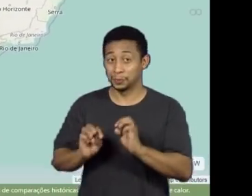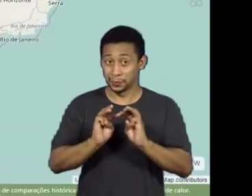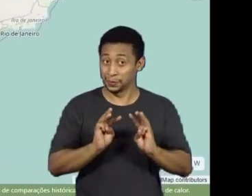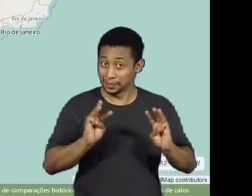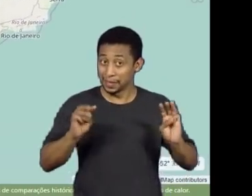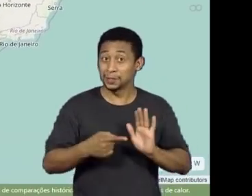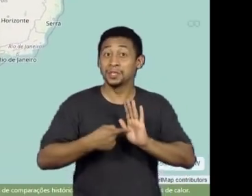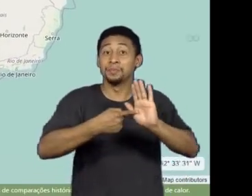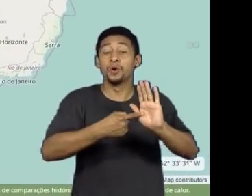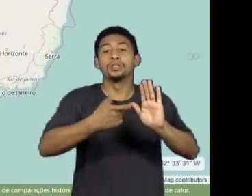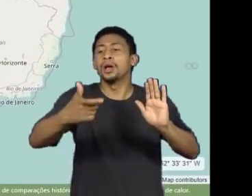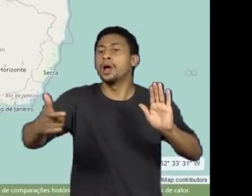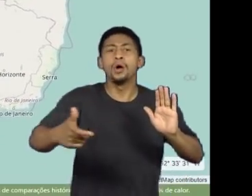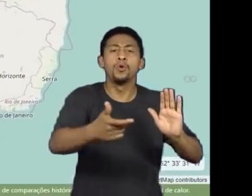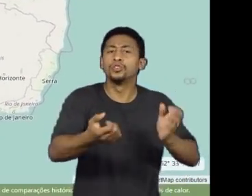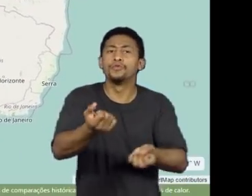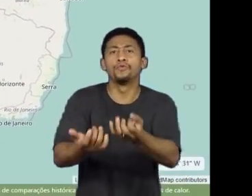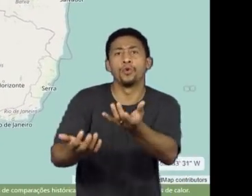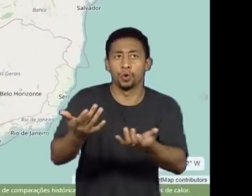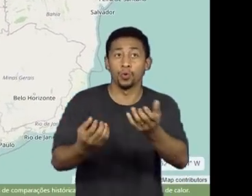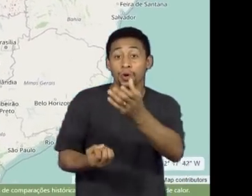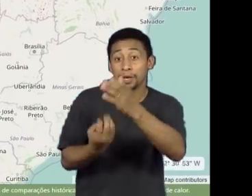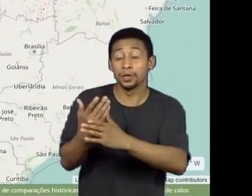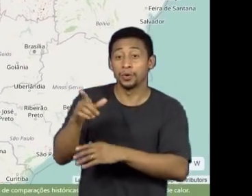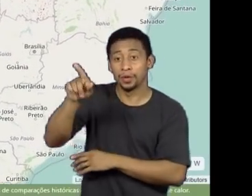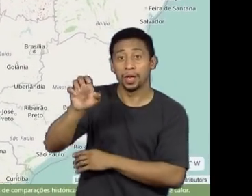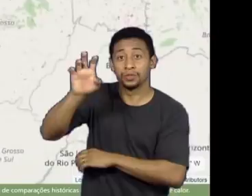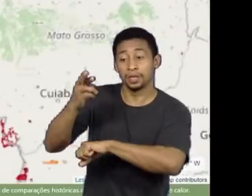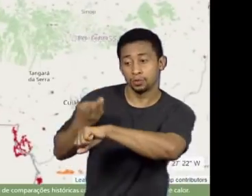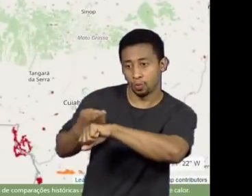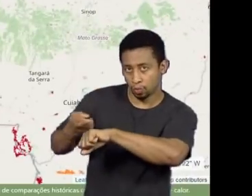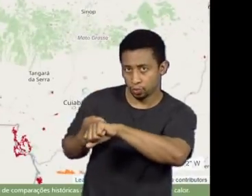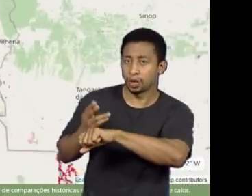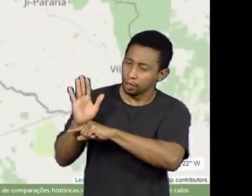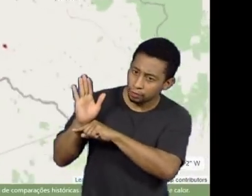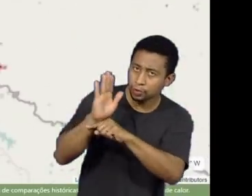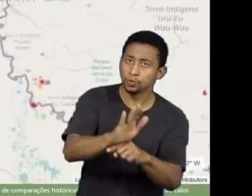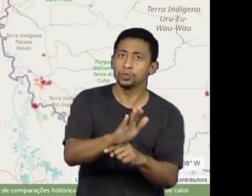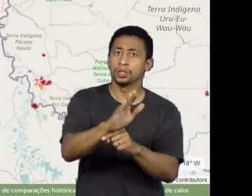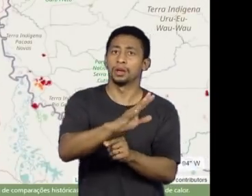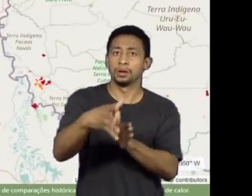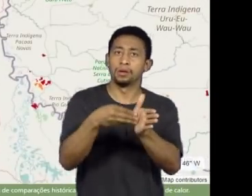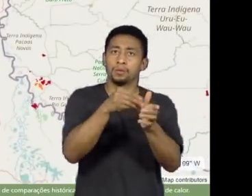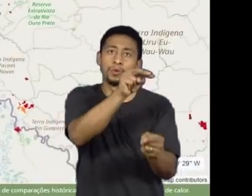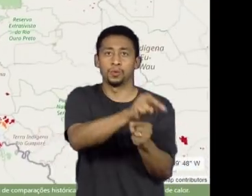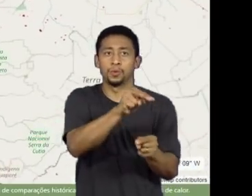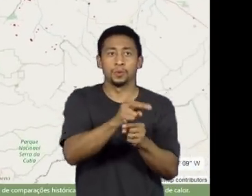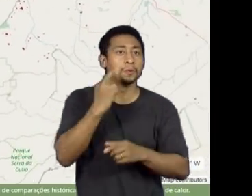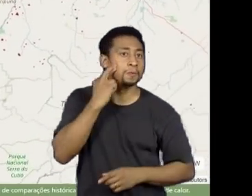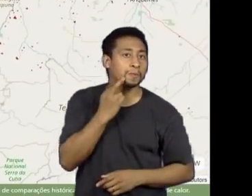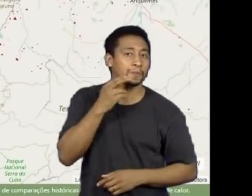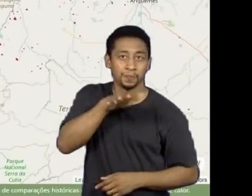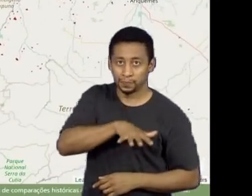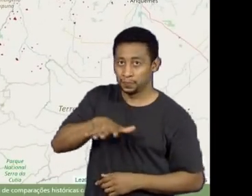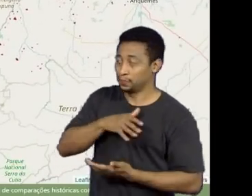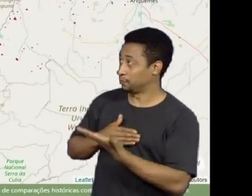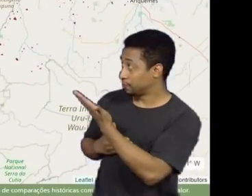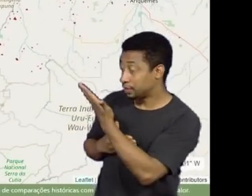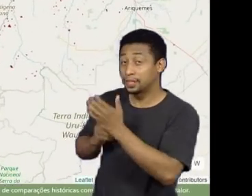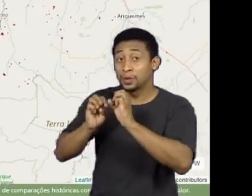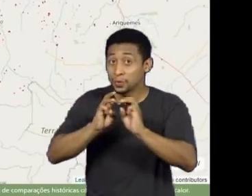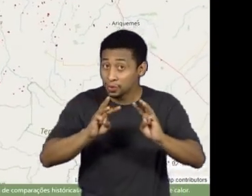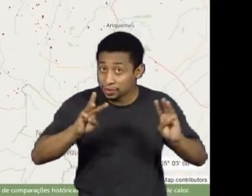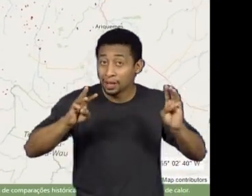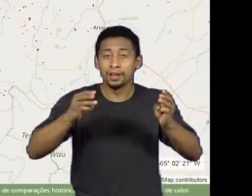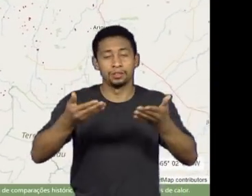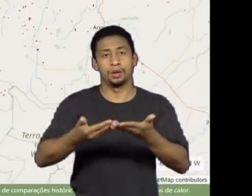Plataforma Painel do Fogo, criada em Rondônia, deve ajudar no combate às queimadas na Amazônia e no Pantanal. A ferramenta online